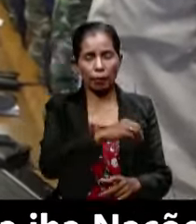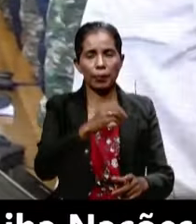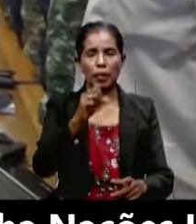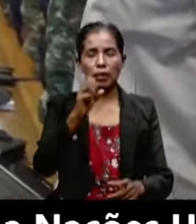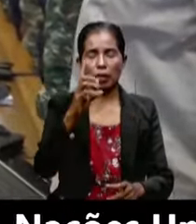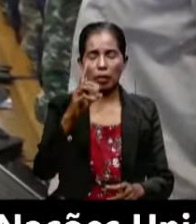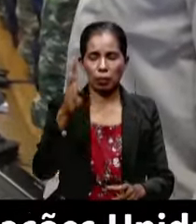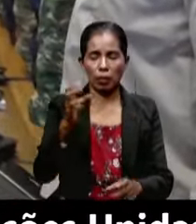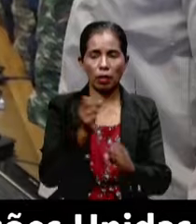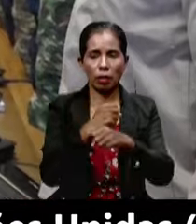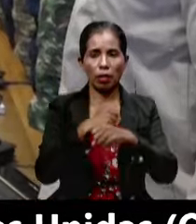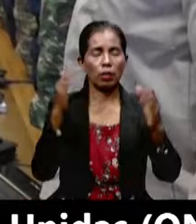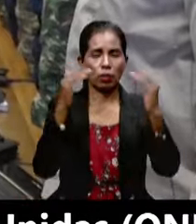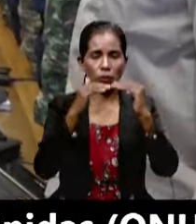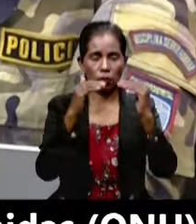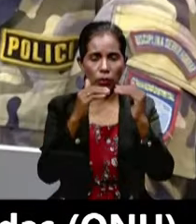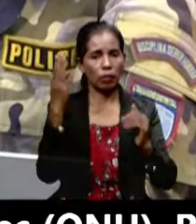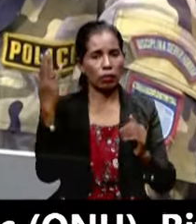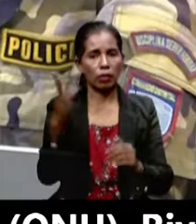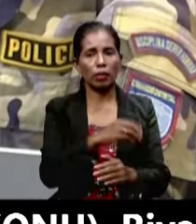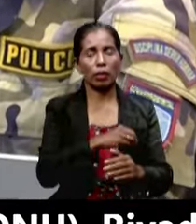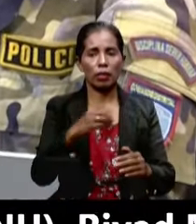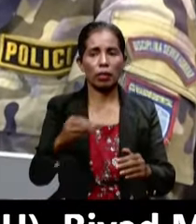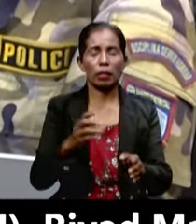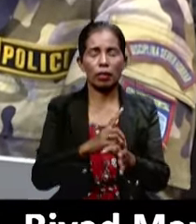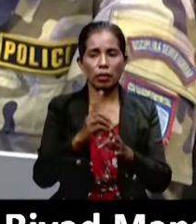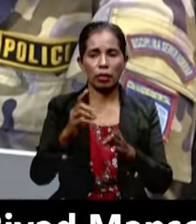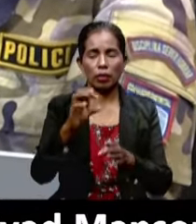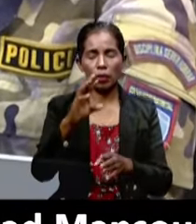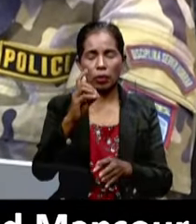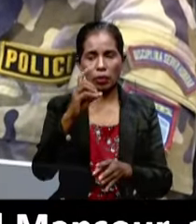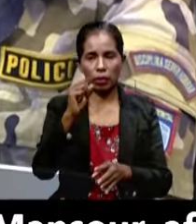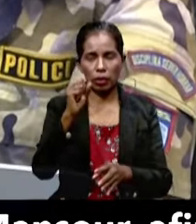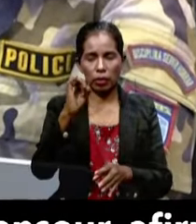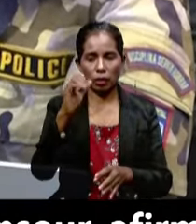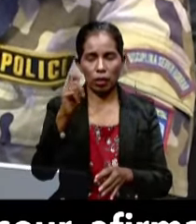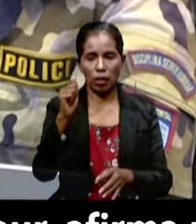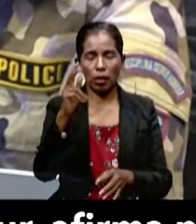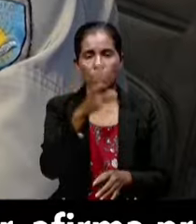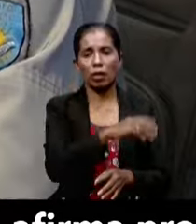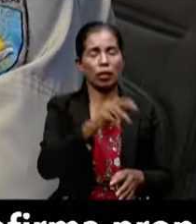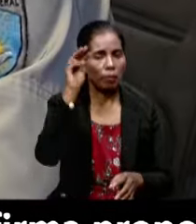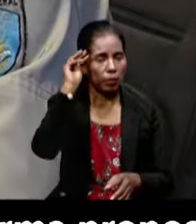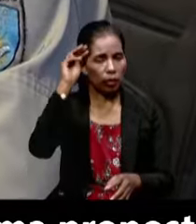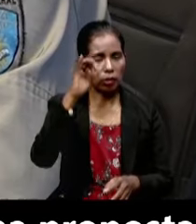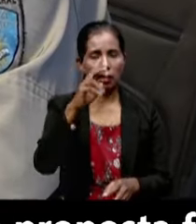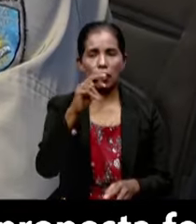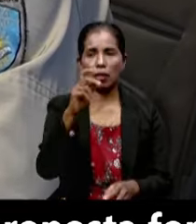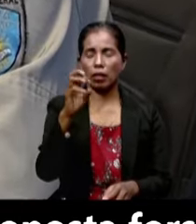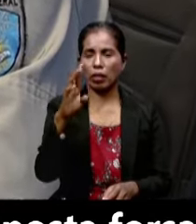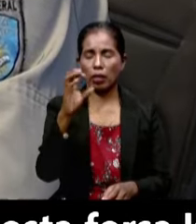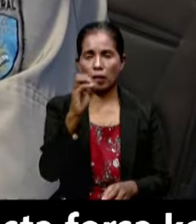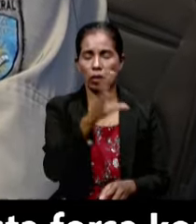SDB alau encontro coordenação com o ministro de defesa Don Anciano do Rosário Gomes Pedro clamar fui no Ministério Interior Francisco da